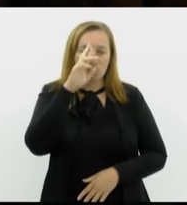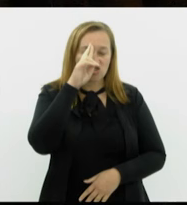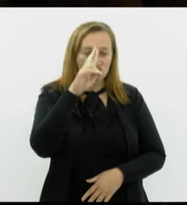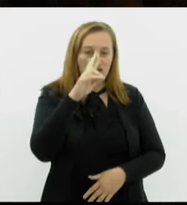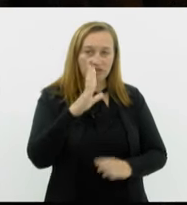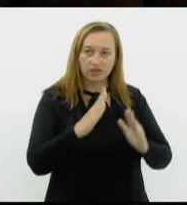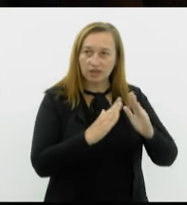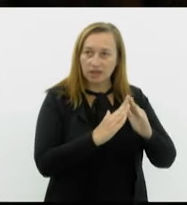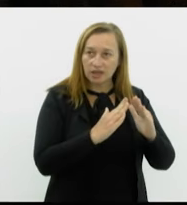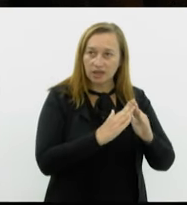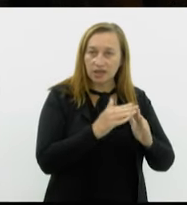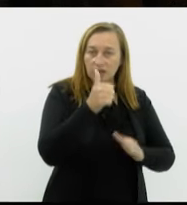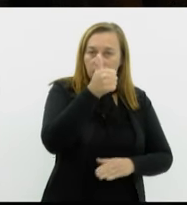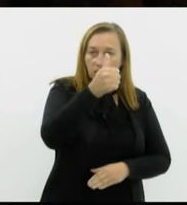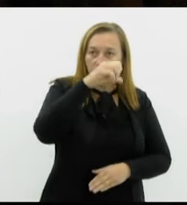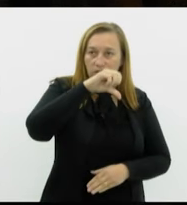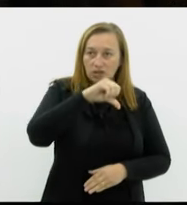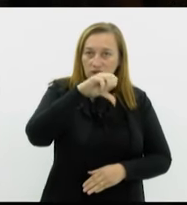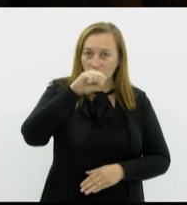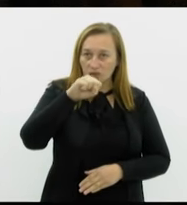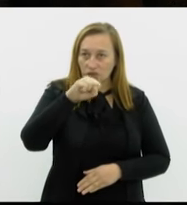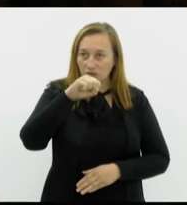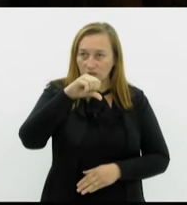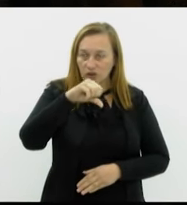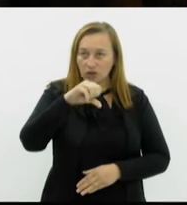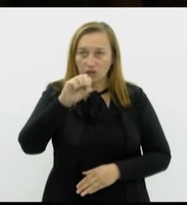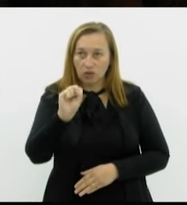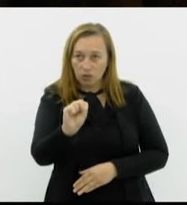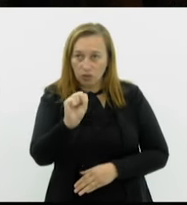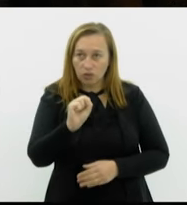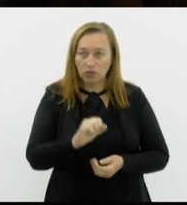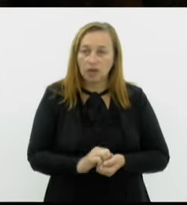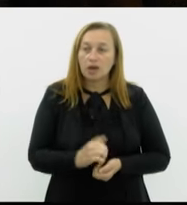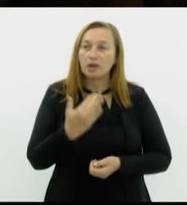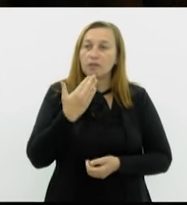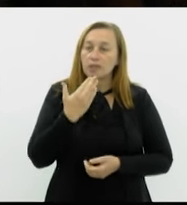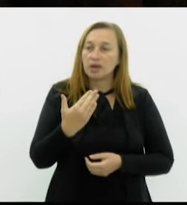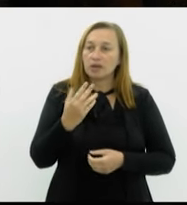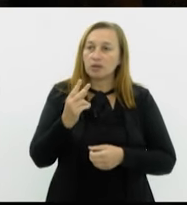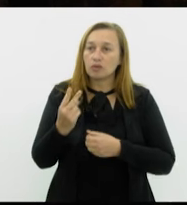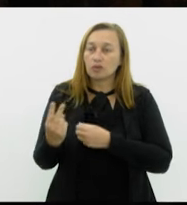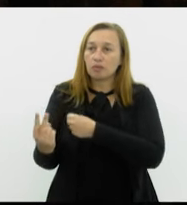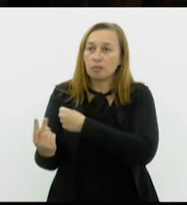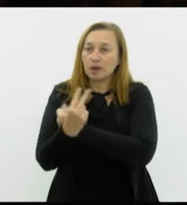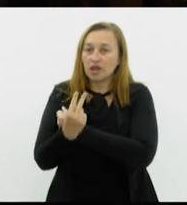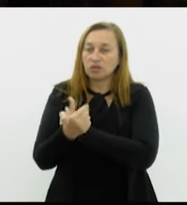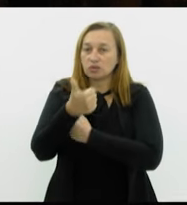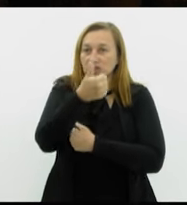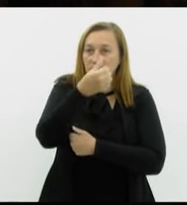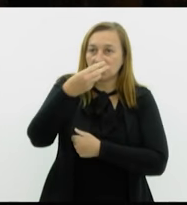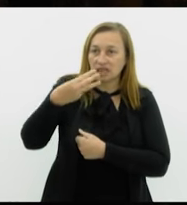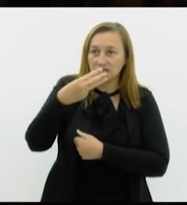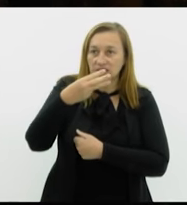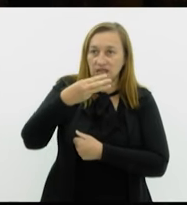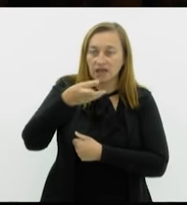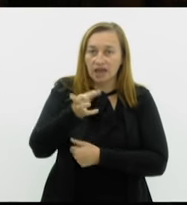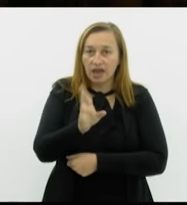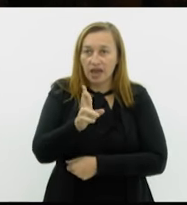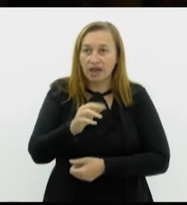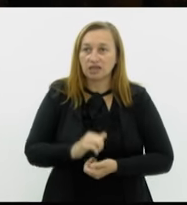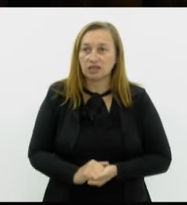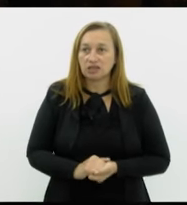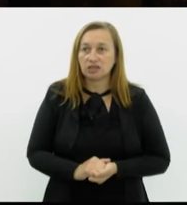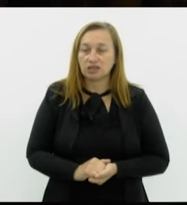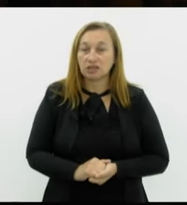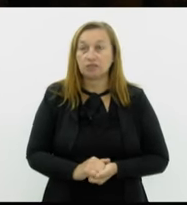tivesse, em 1998, pego um empréstimo de R$13. Aí ela levou